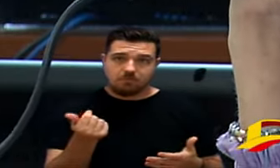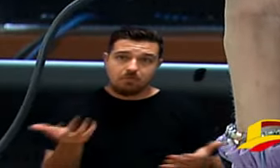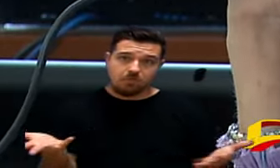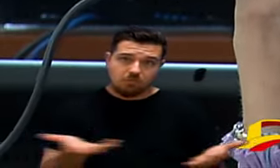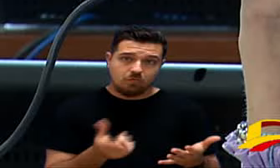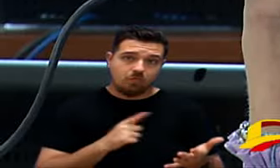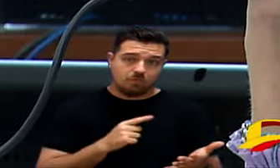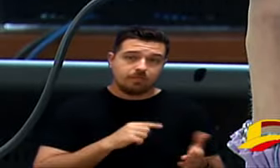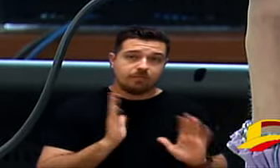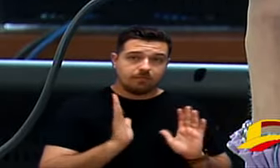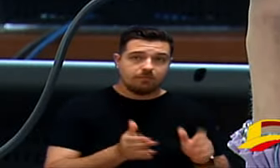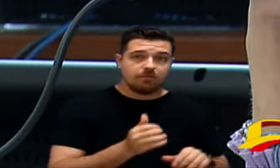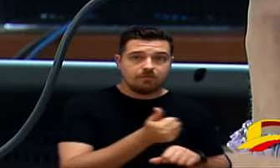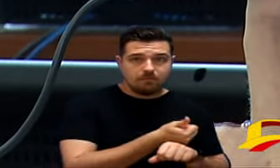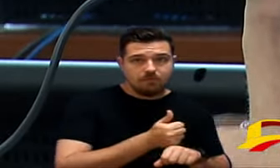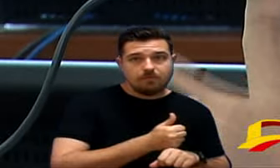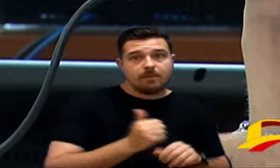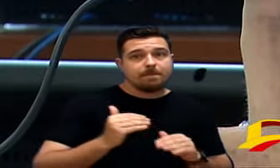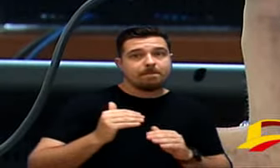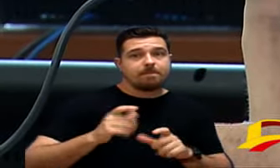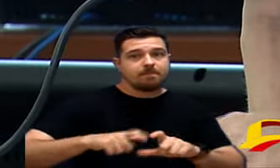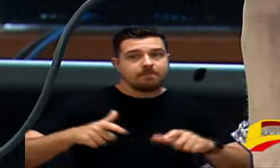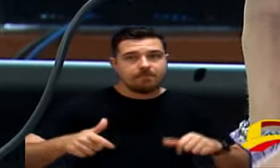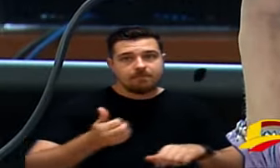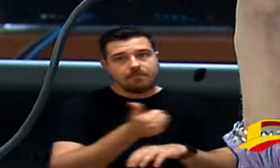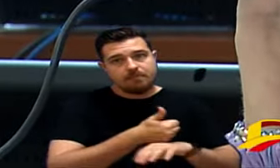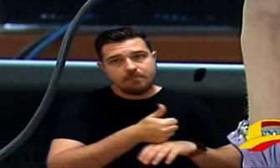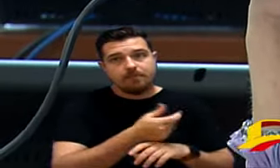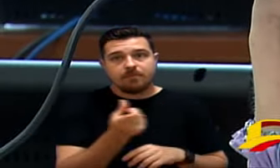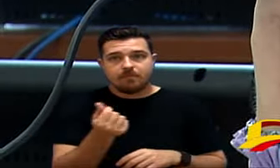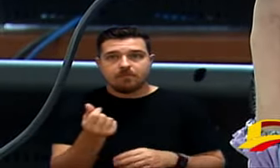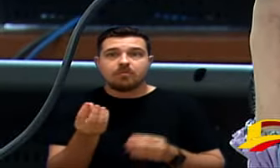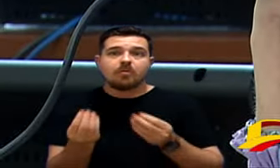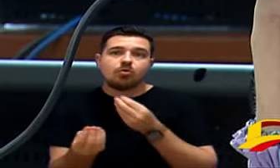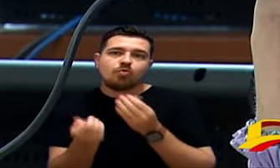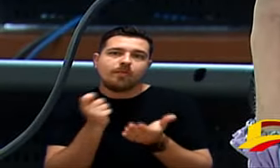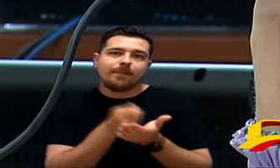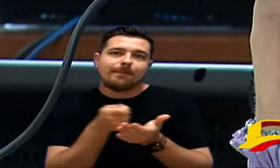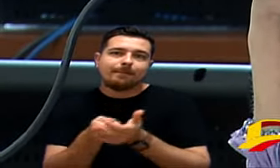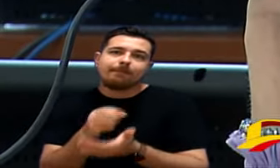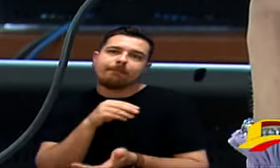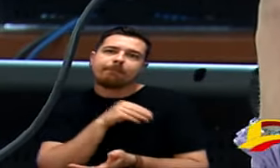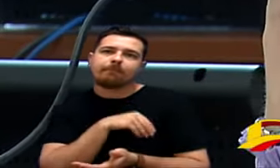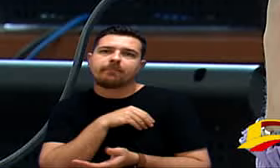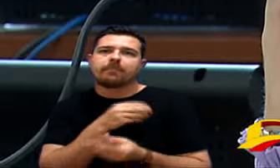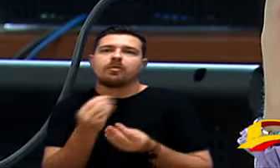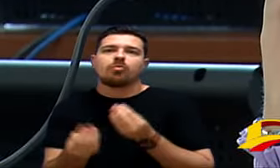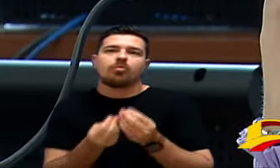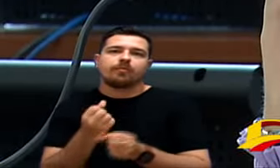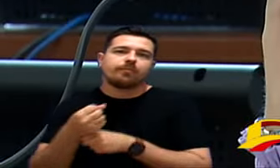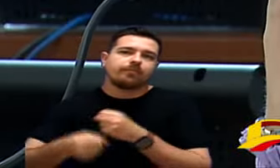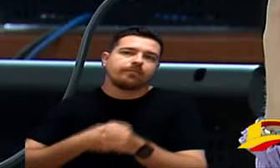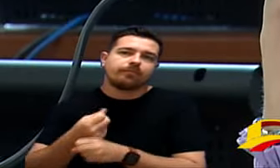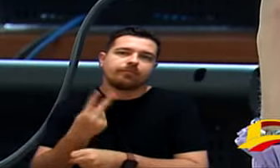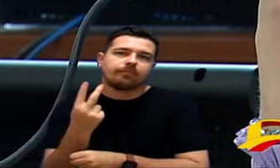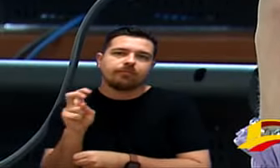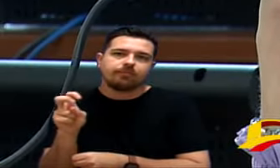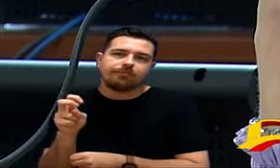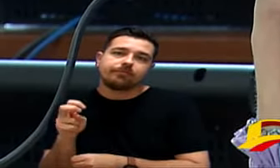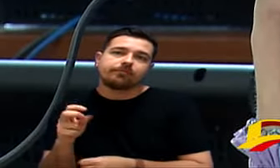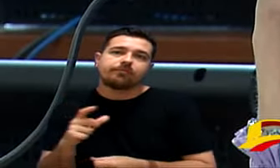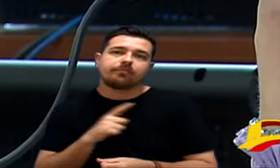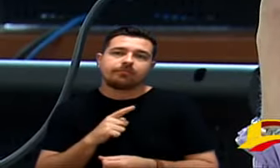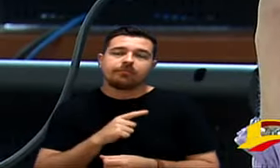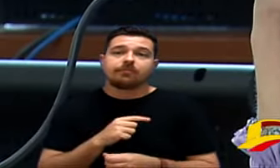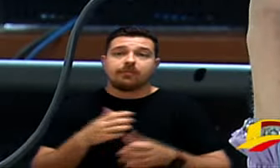pro próximo ano uma previsão de ampliar isso porque esse recurso que eu tô vendo aqui é pro ano que vem então vai ter o